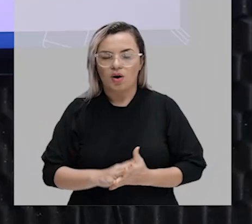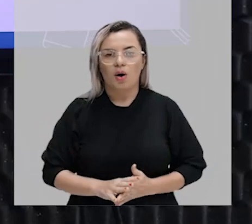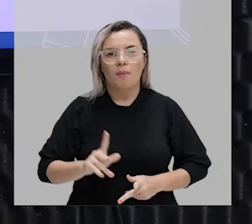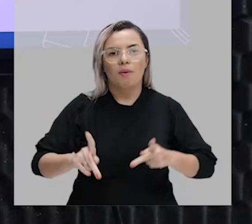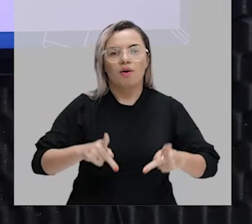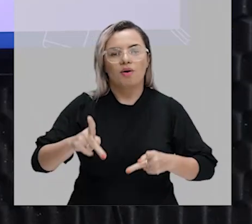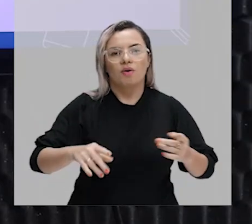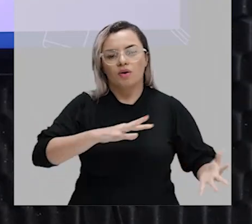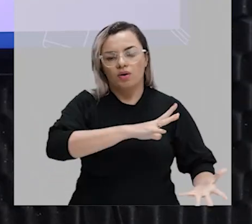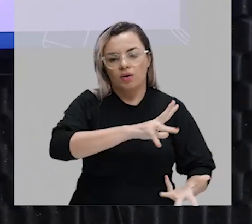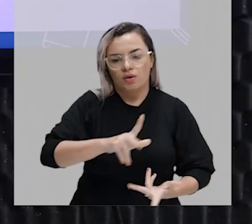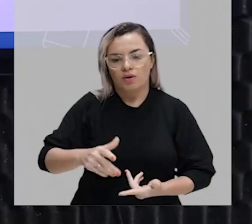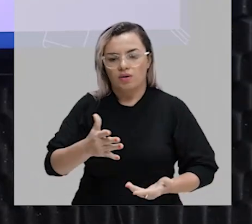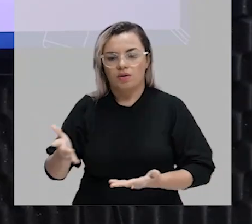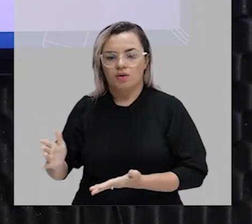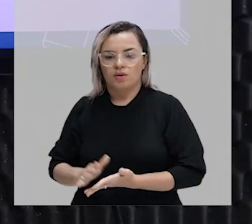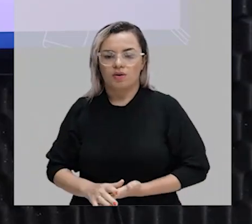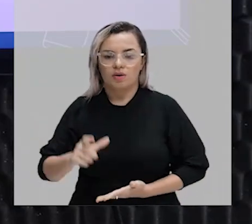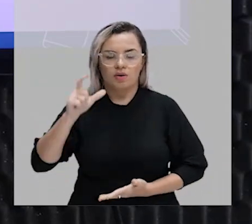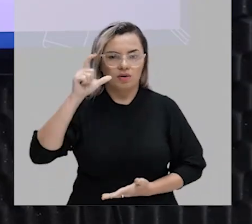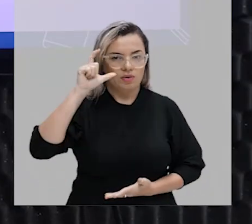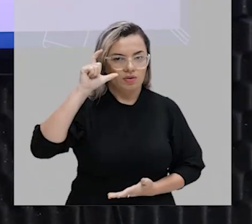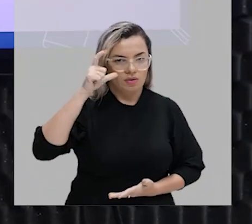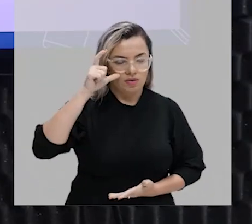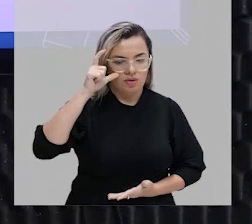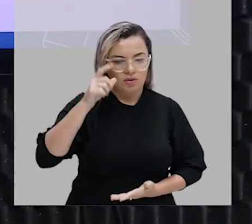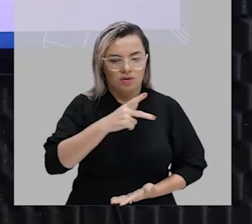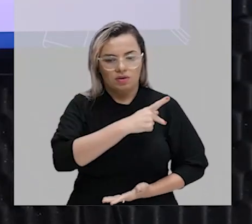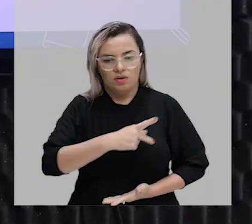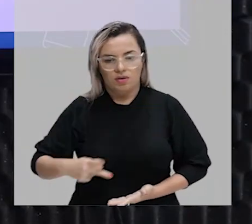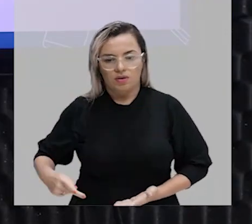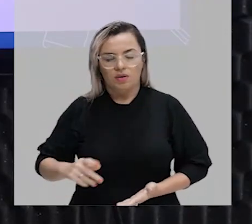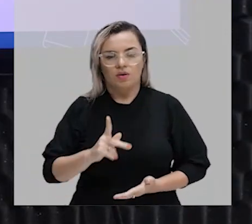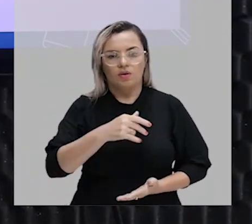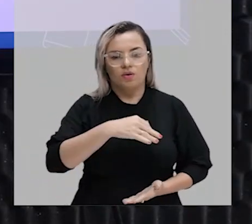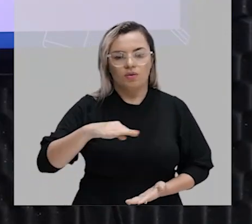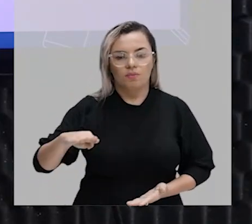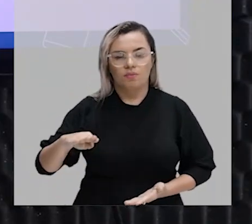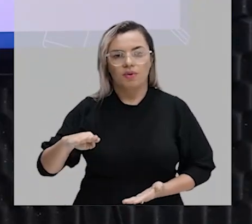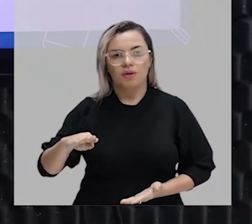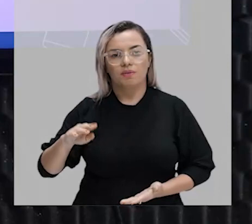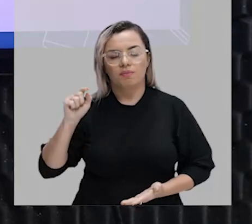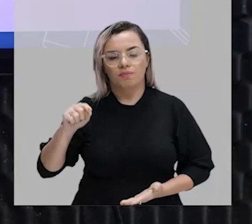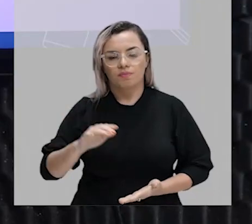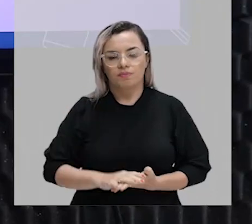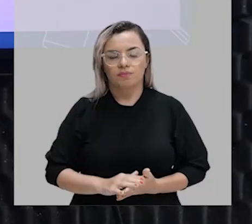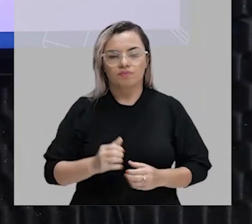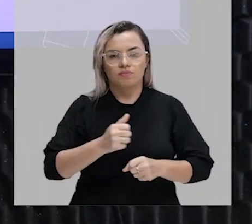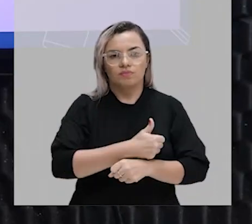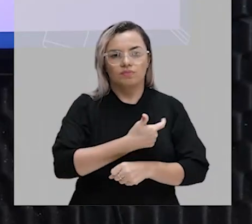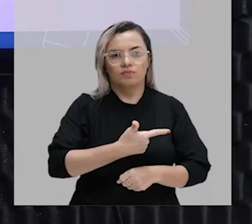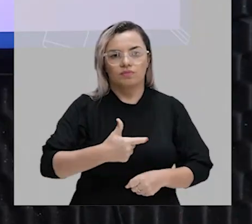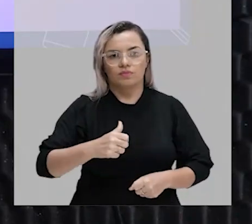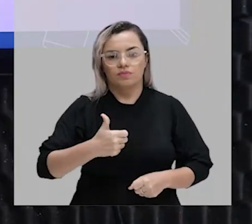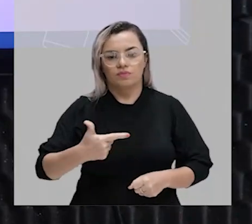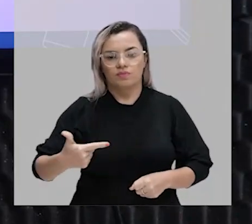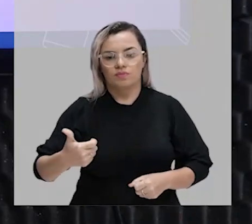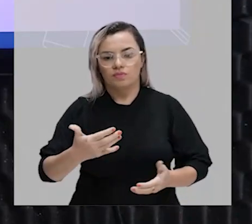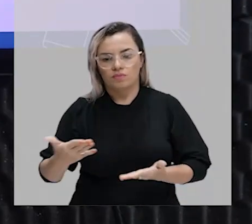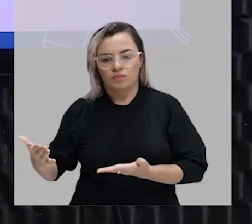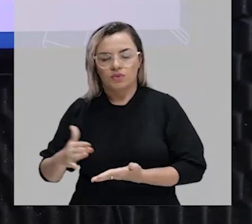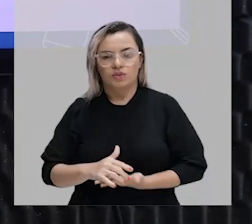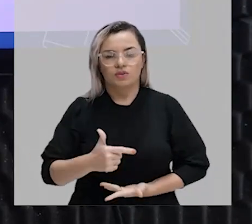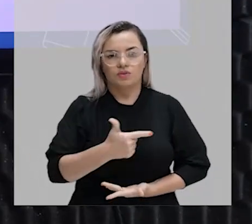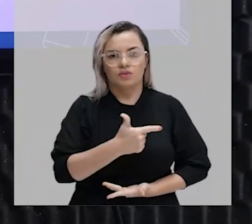tá? Presidente Joe Biden, PIB norte-americano, galera, de 2021, 22 trilhões de dólares. Só a nível